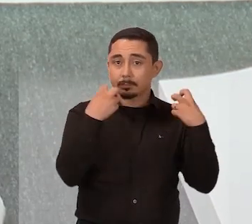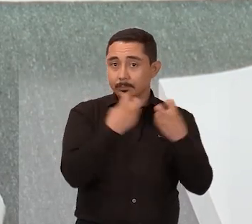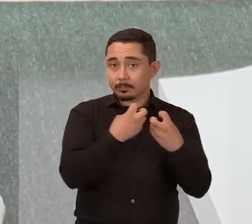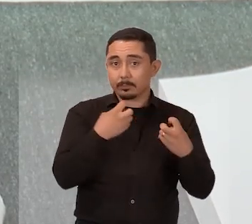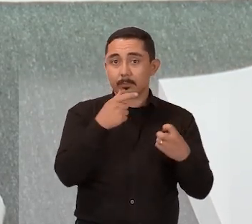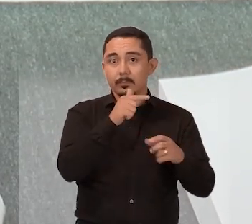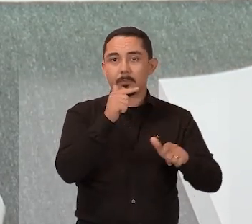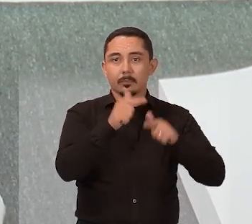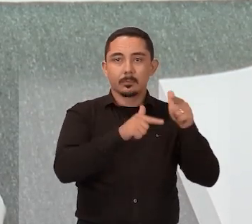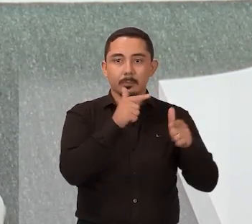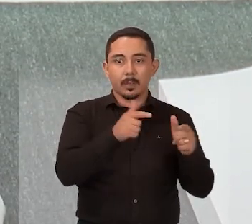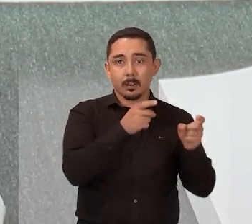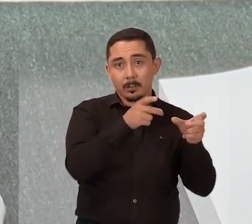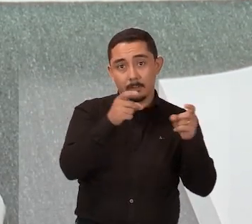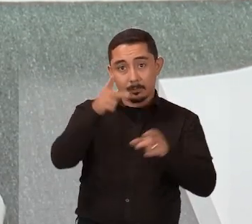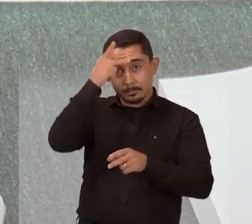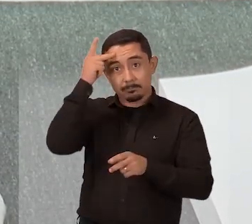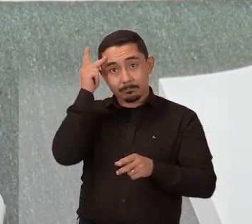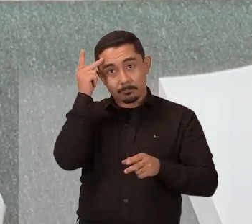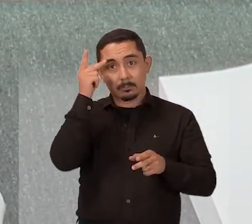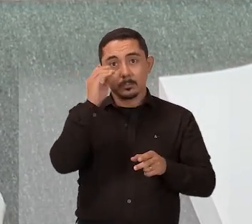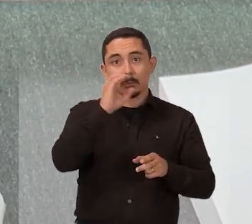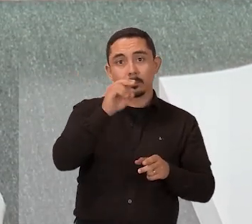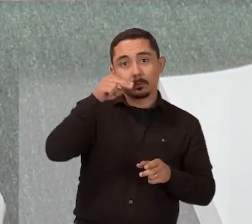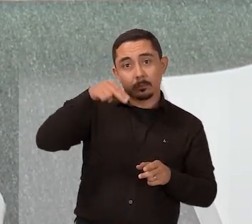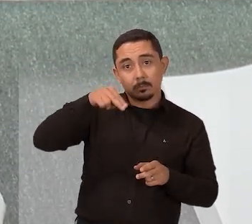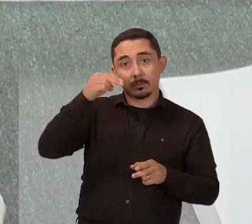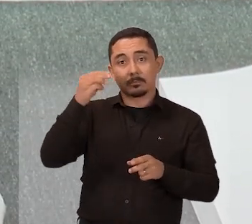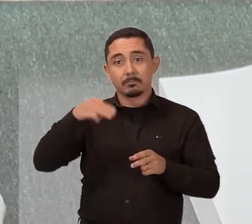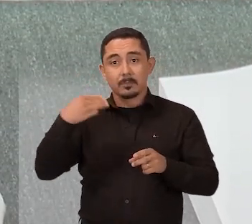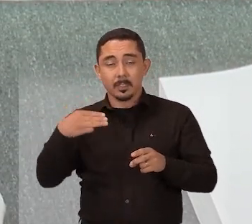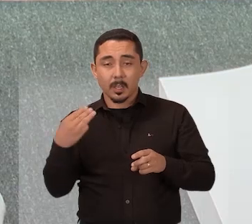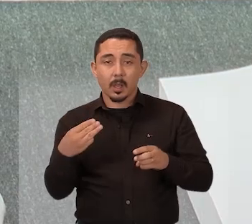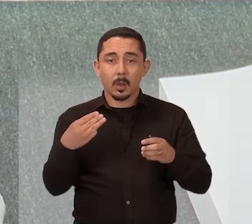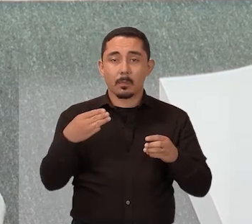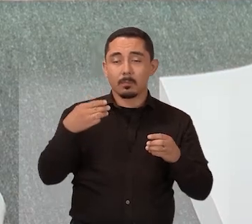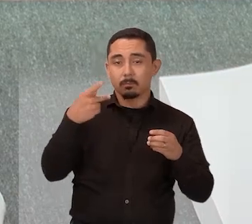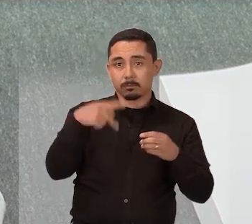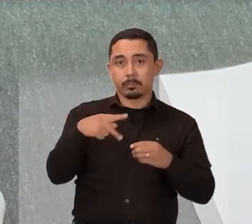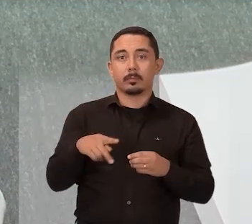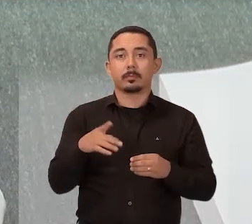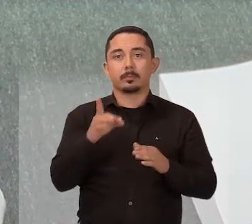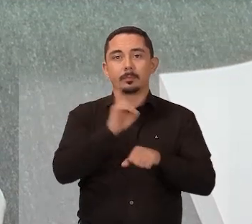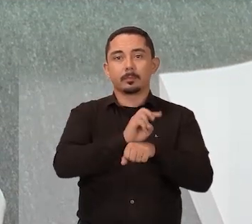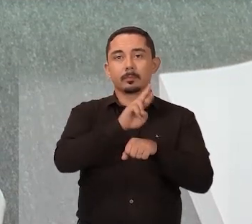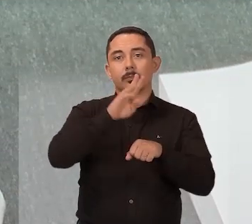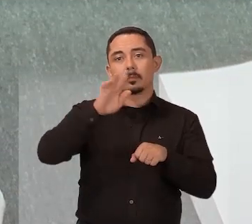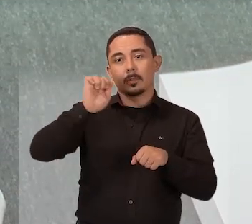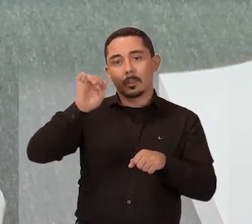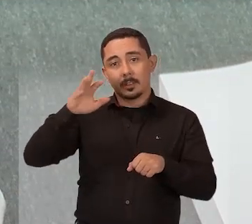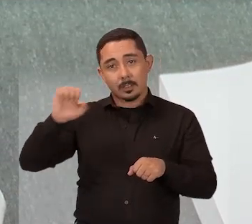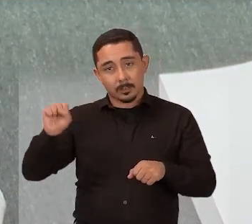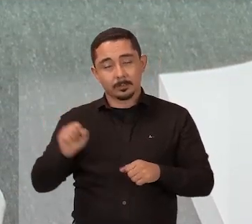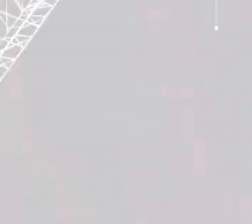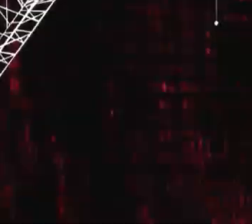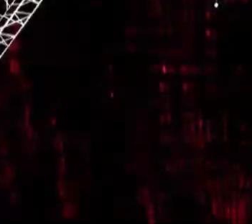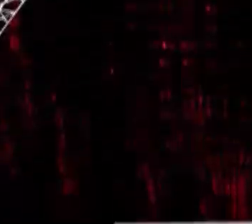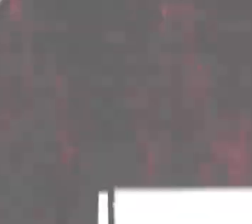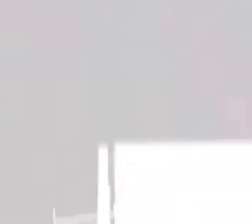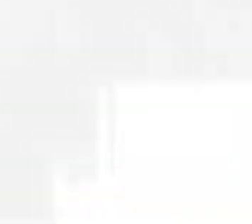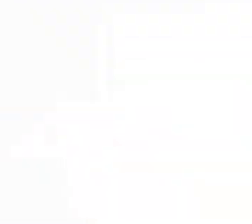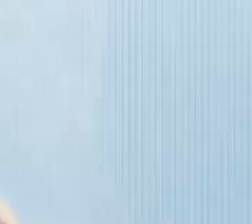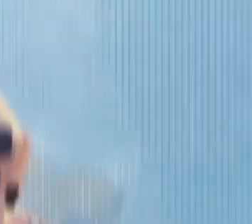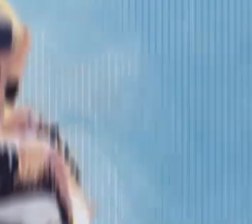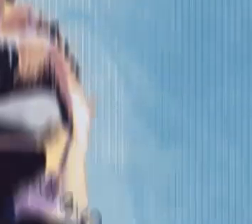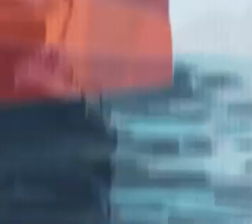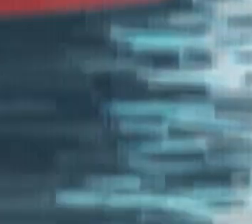auxiliar no Comitê de Combate ao Trabalho Escravo e Tráfico de Pessoas do Conselho Nacional do Ministério Público, doutora Alice Sobral.